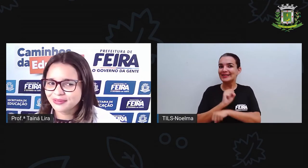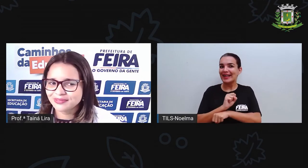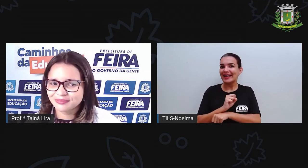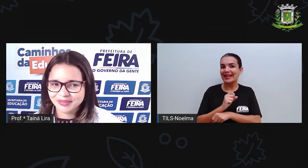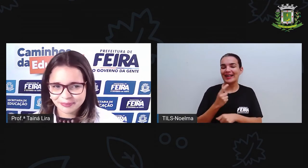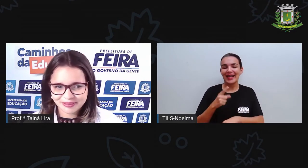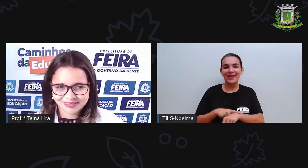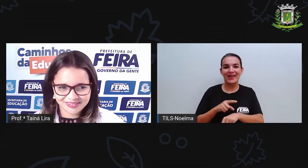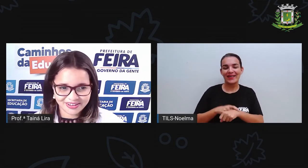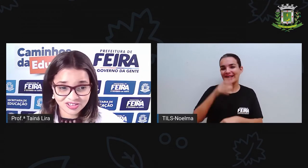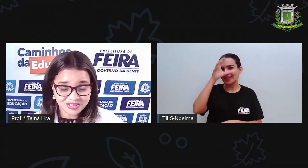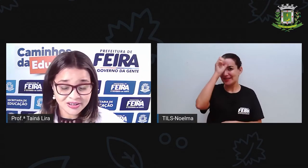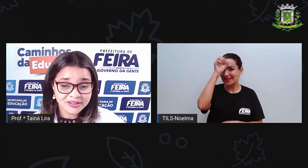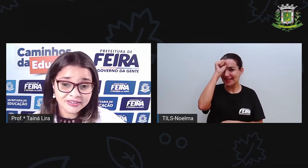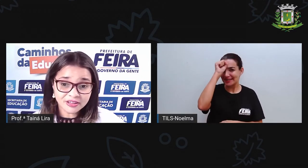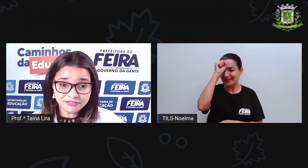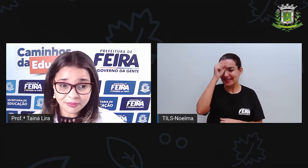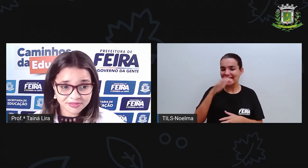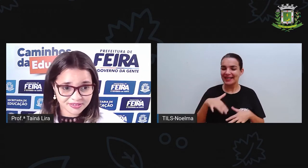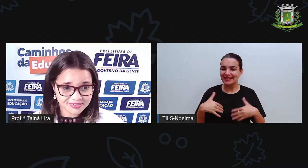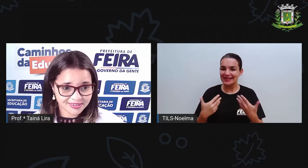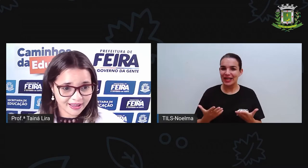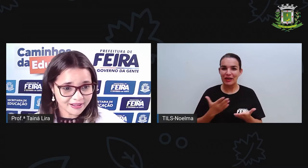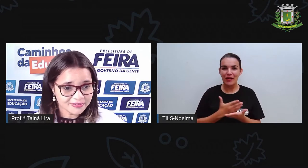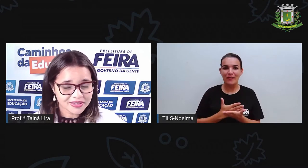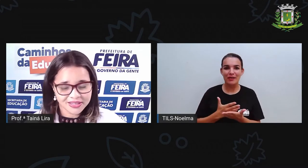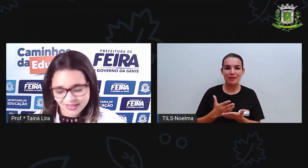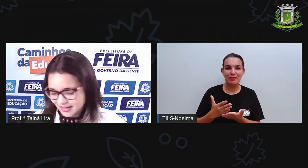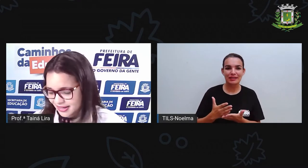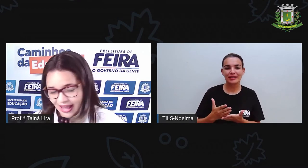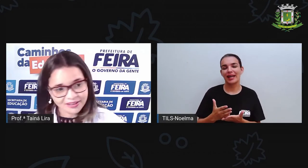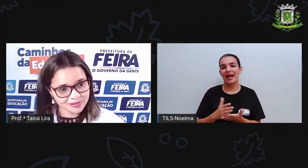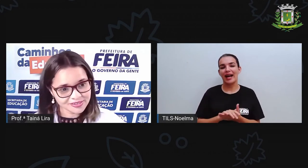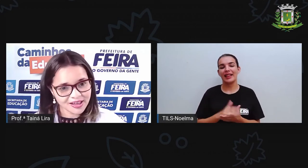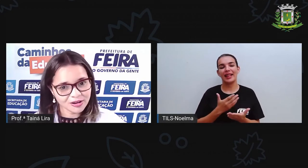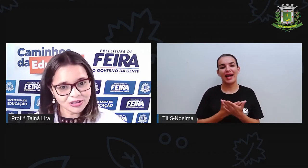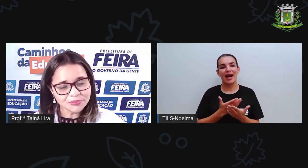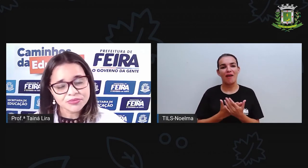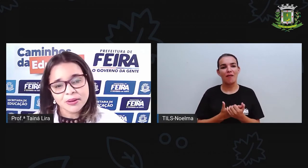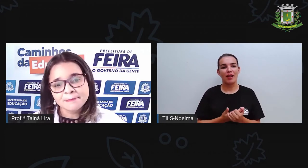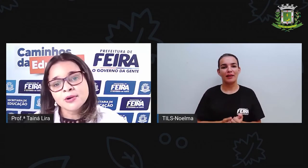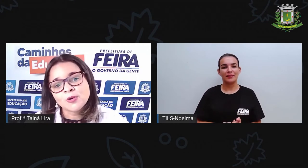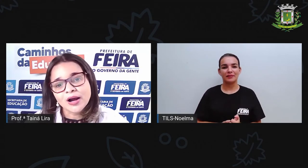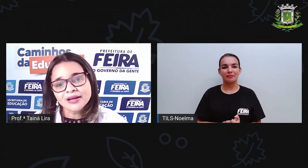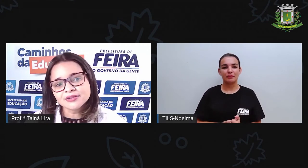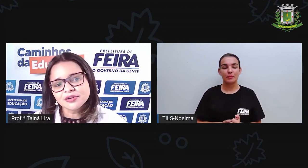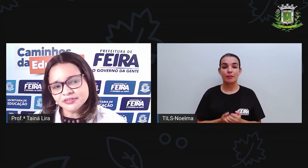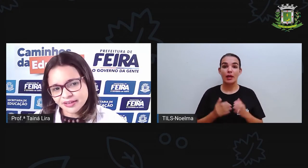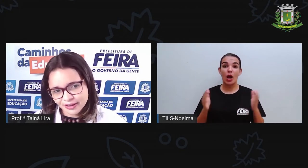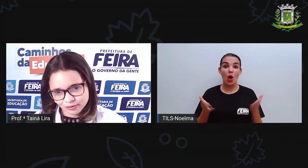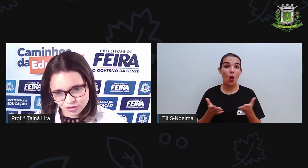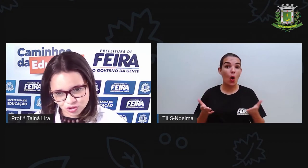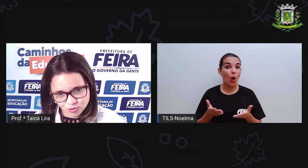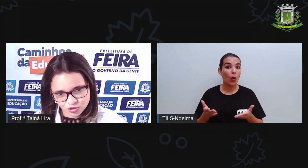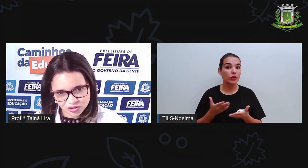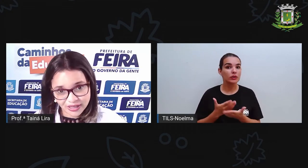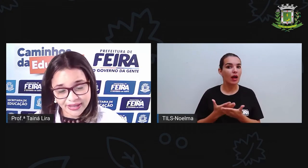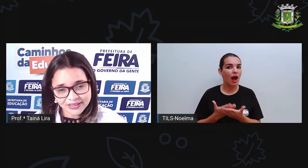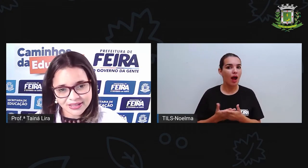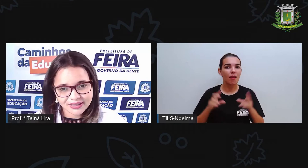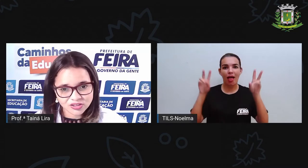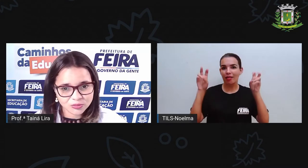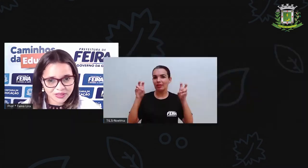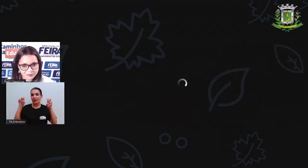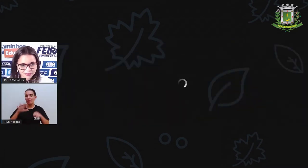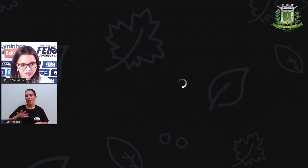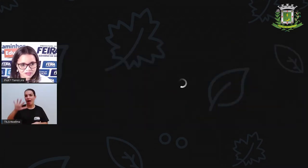um momento de muita aprendizagem? Então vamos iniciar a nossa aula. Bom, a nossa aula de hoje é